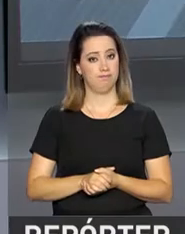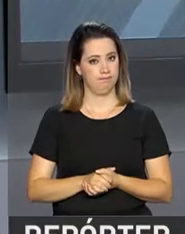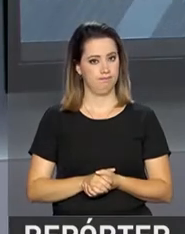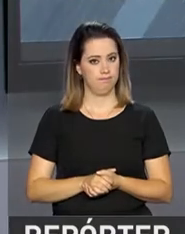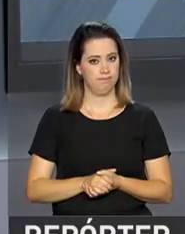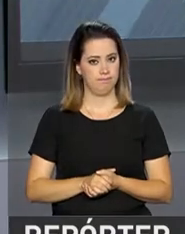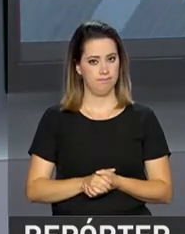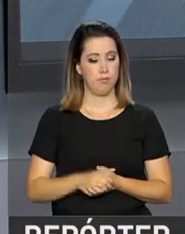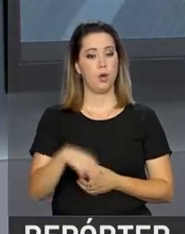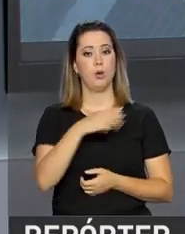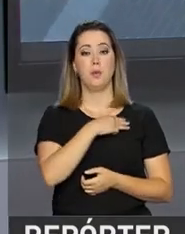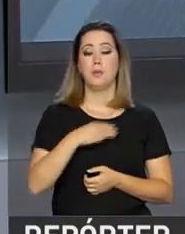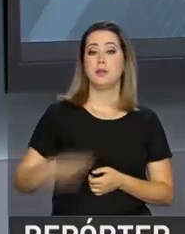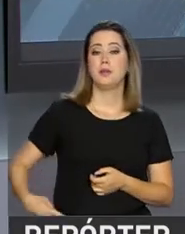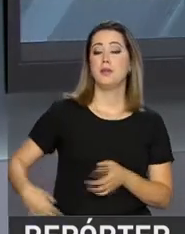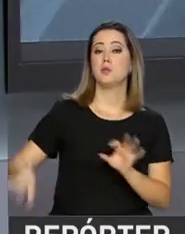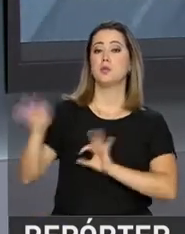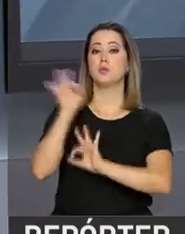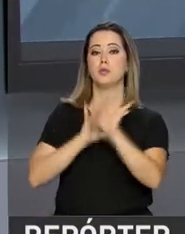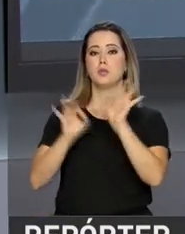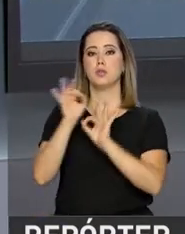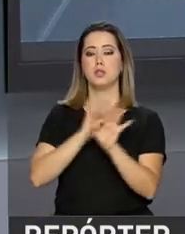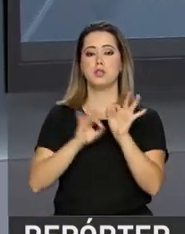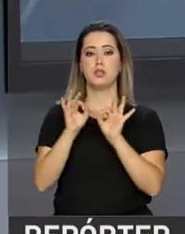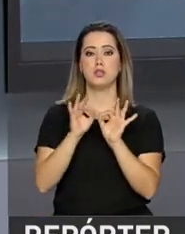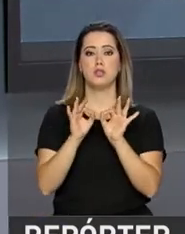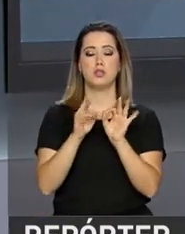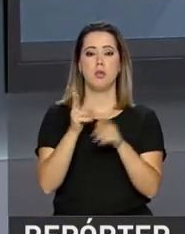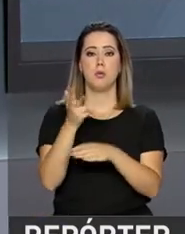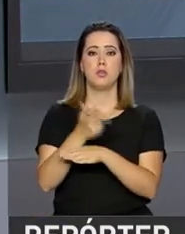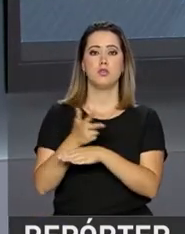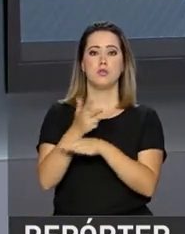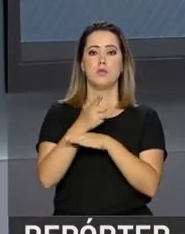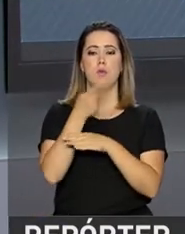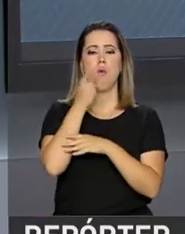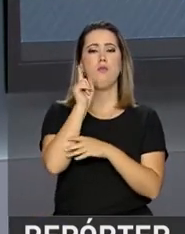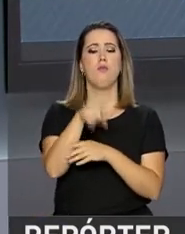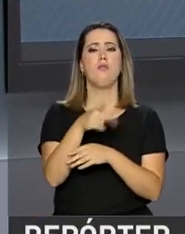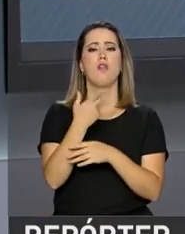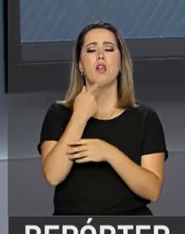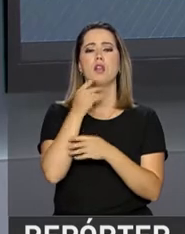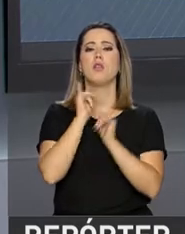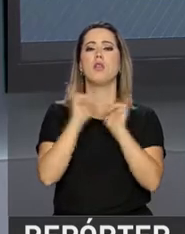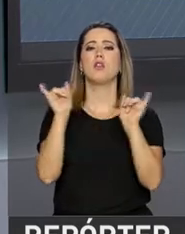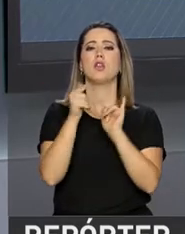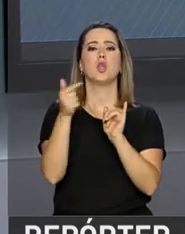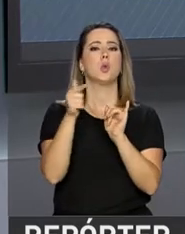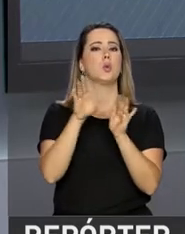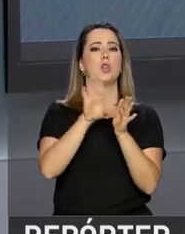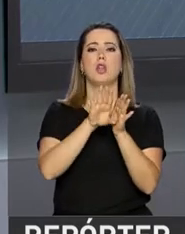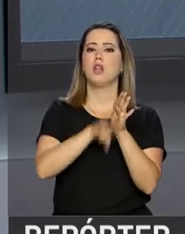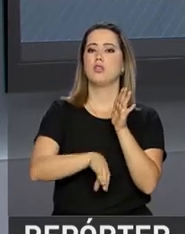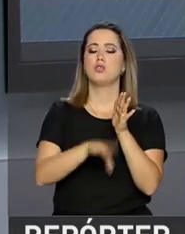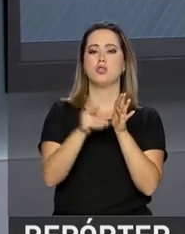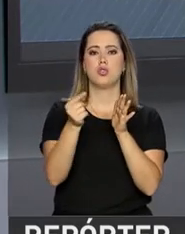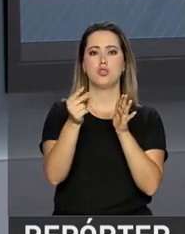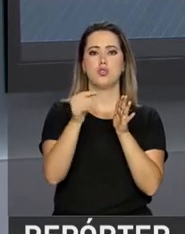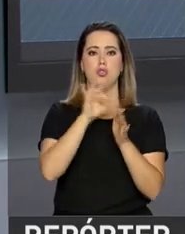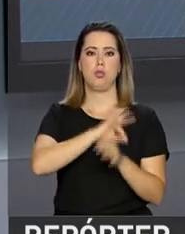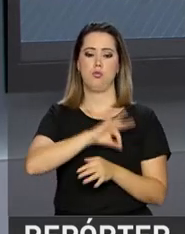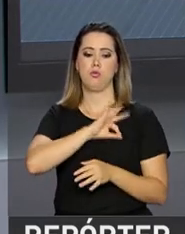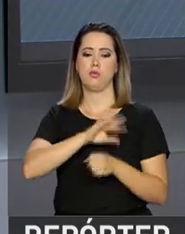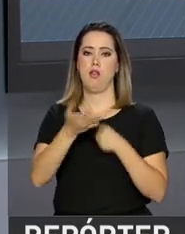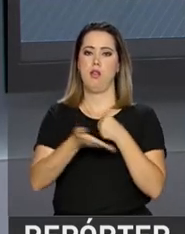ministro do Planejamento, Diogo Oliveira, divulgou um vídeo onde afirma que o salário mínimo não será reduzido. Segundo ele, o valor